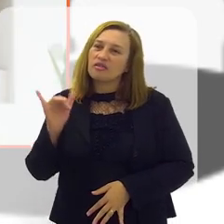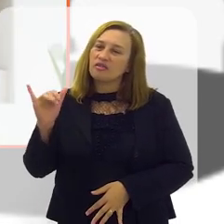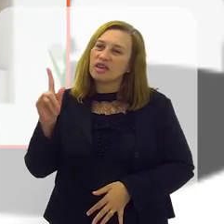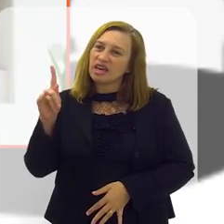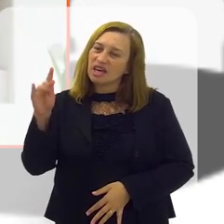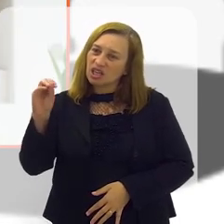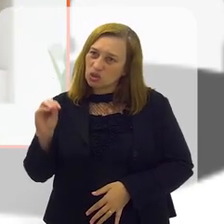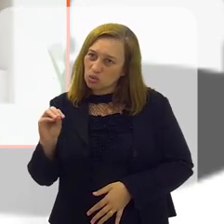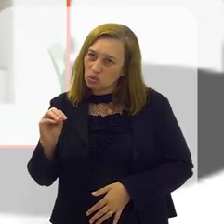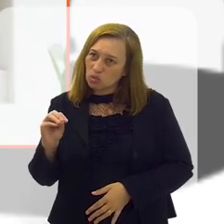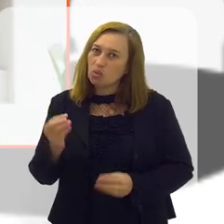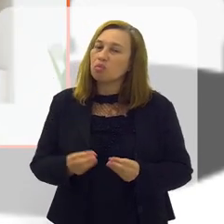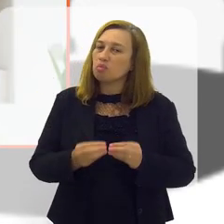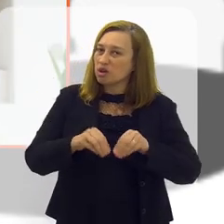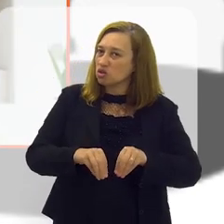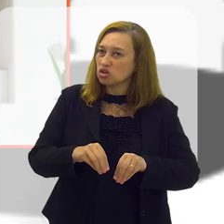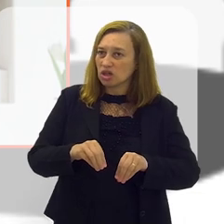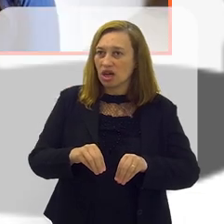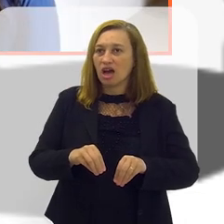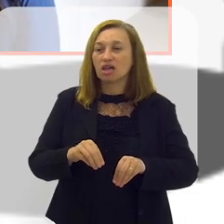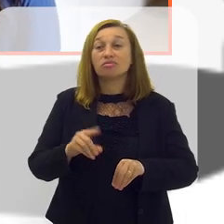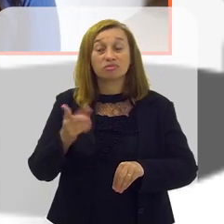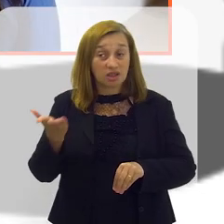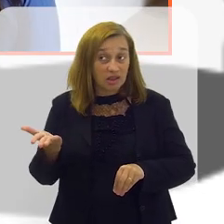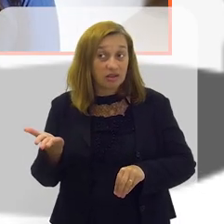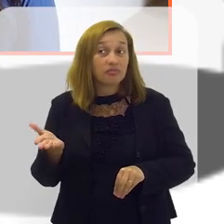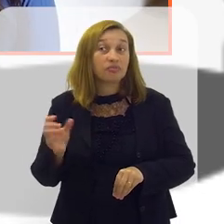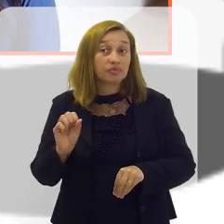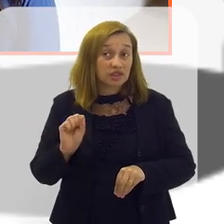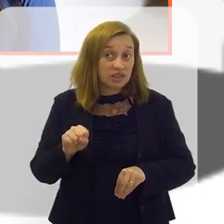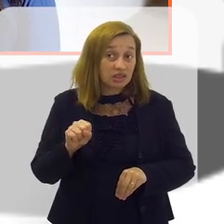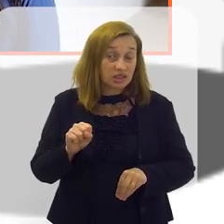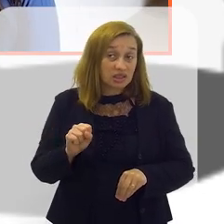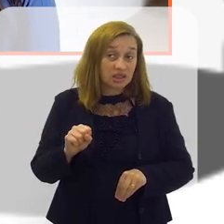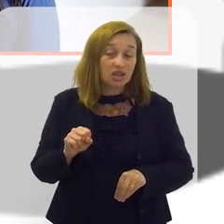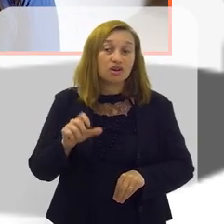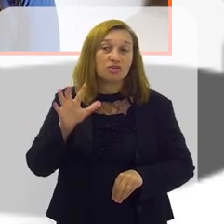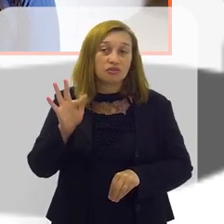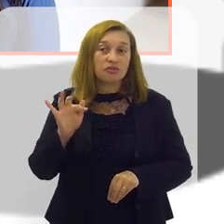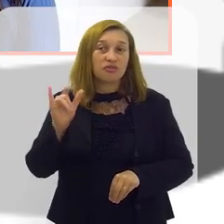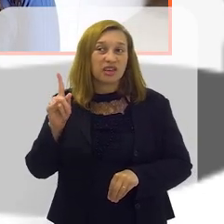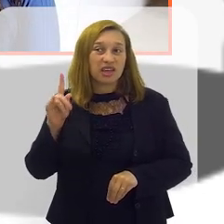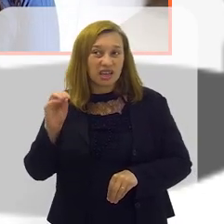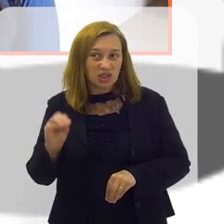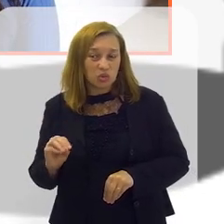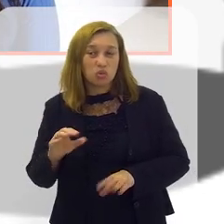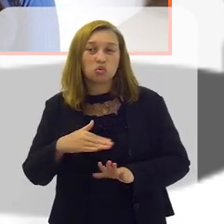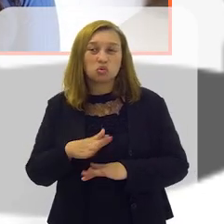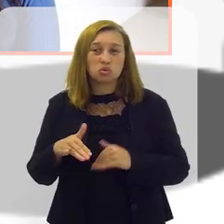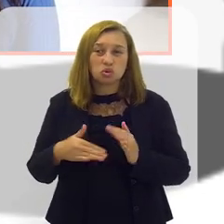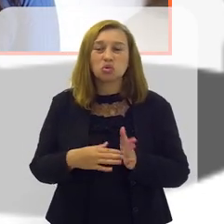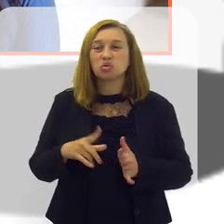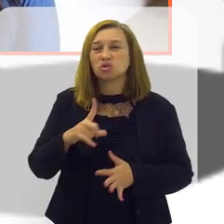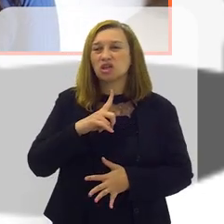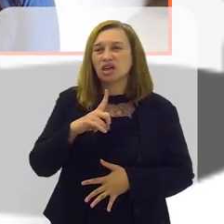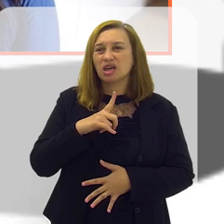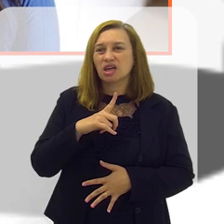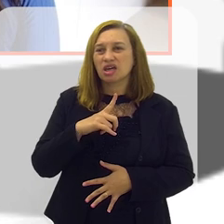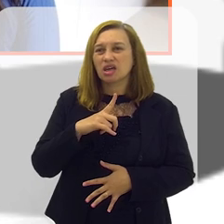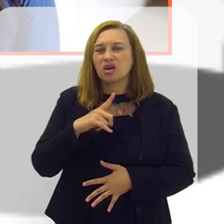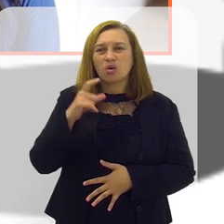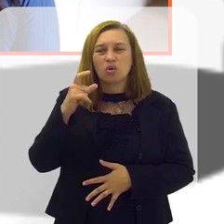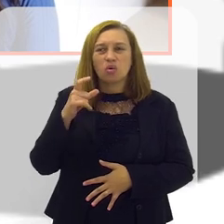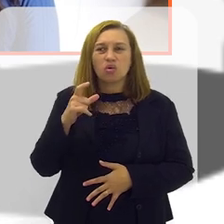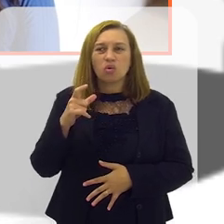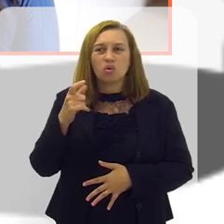é um órgão diretamente afetado. É, Claro que o porque ele rim está. também filtra, mas o fígado, todo mundo tem, até